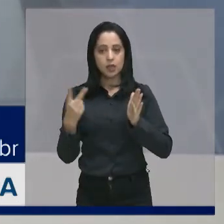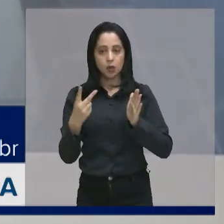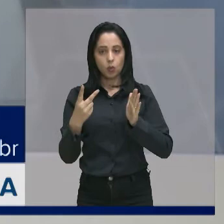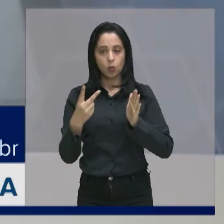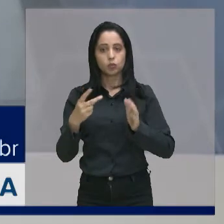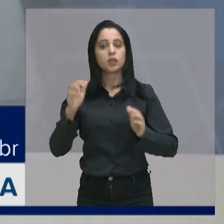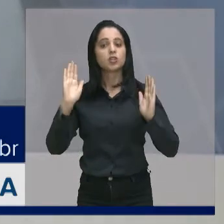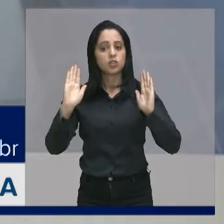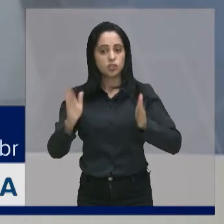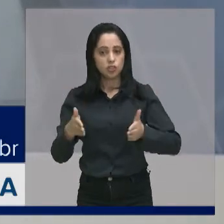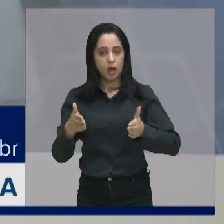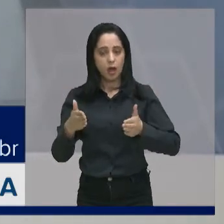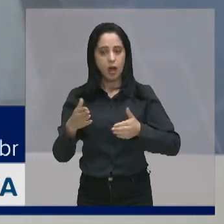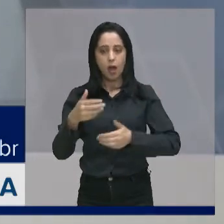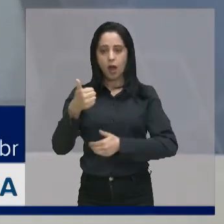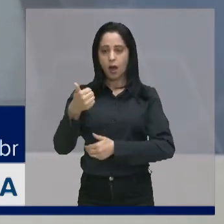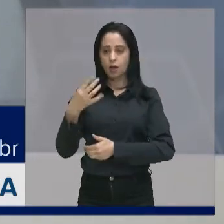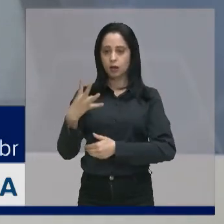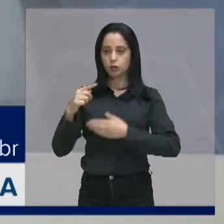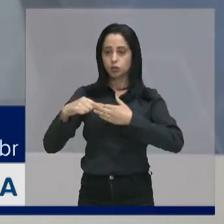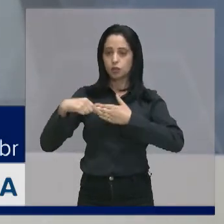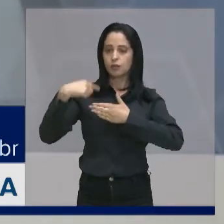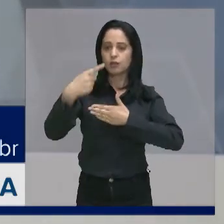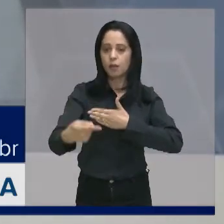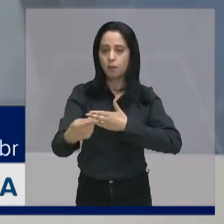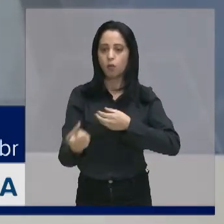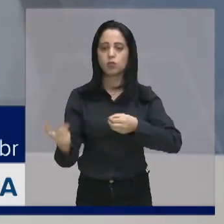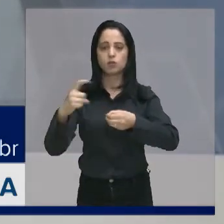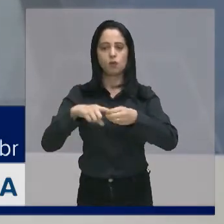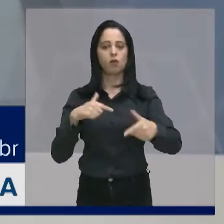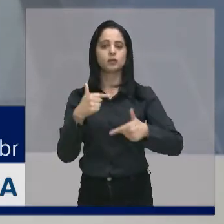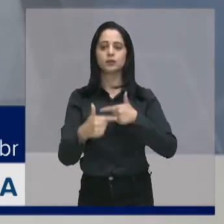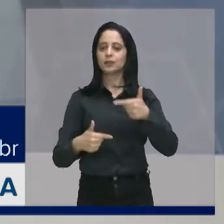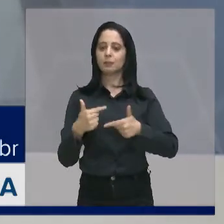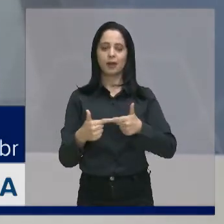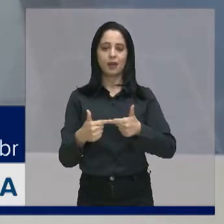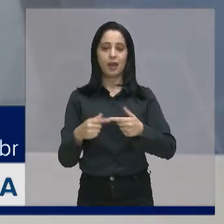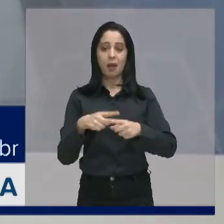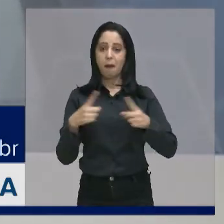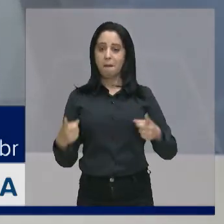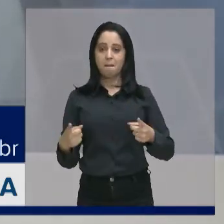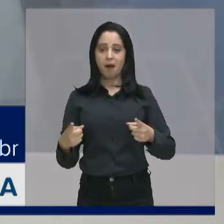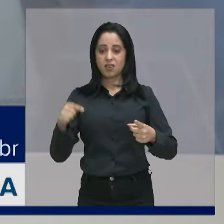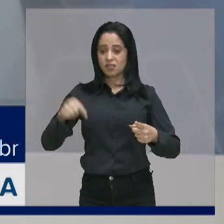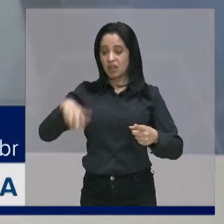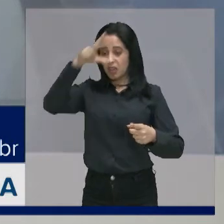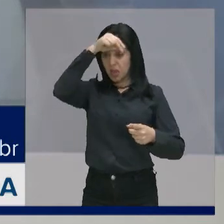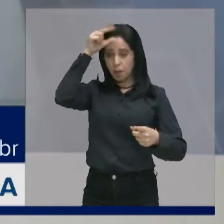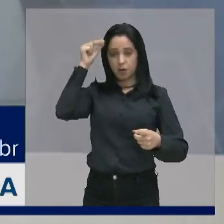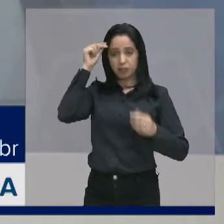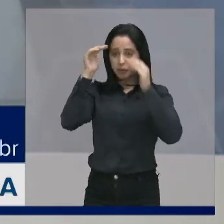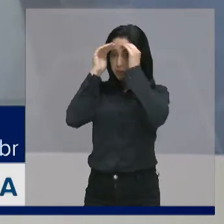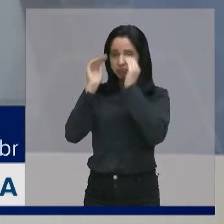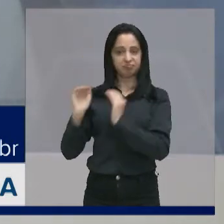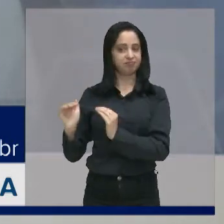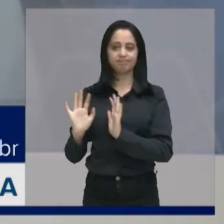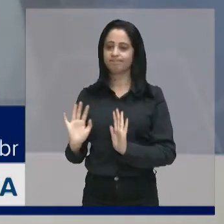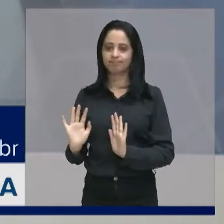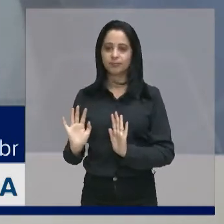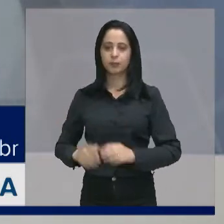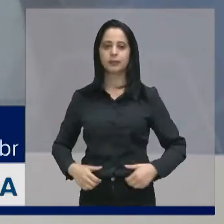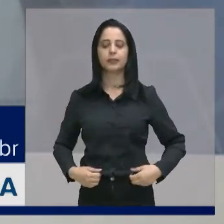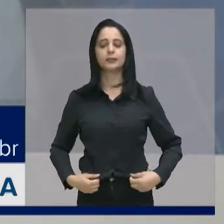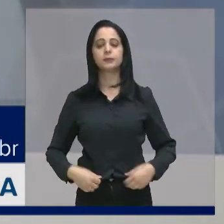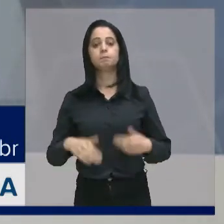no município. No município, essa parte da resolução está deixada de lado. Os pais, recebi